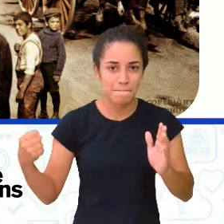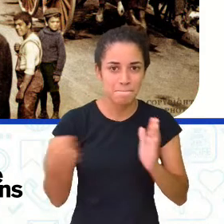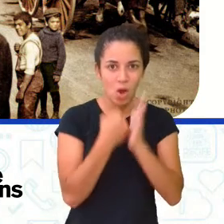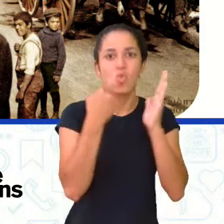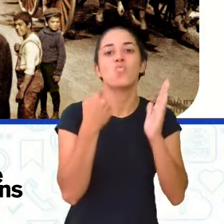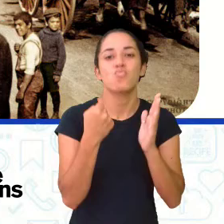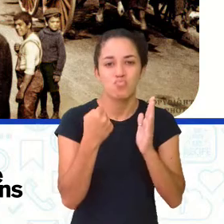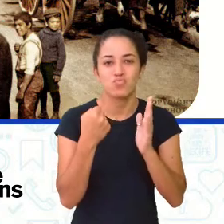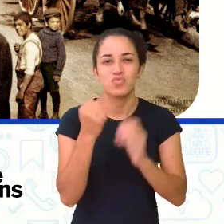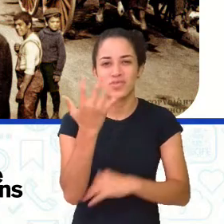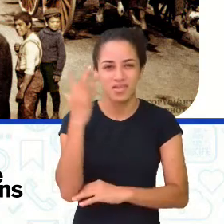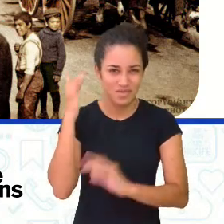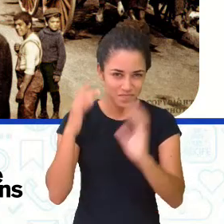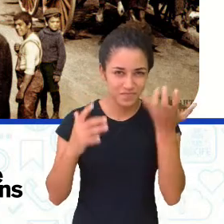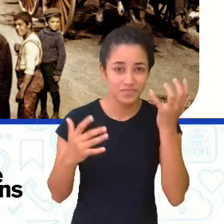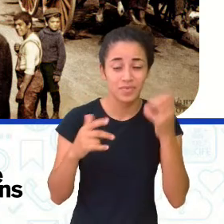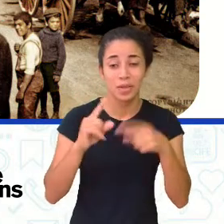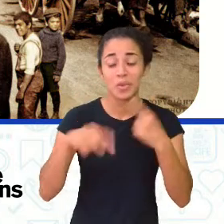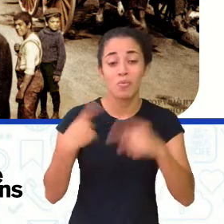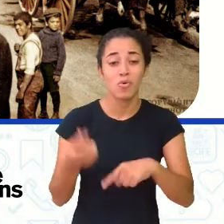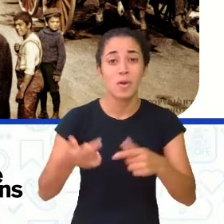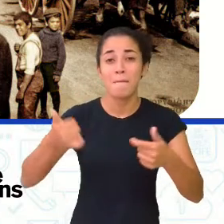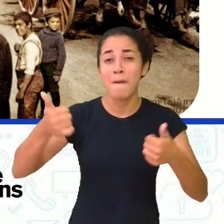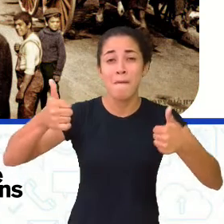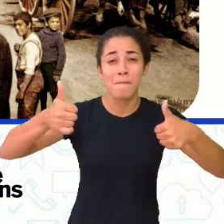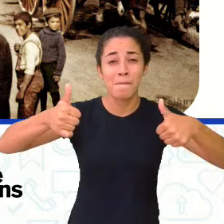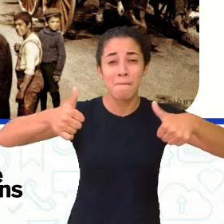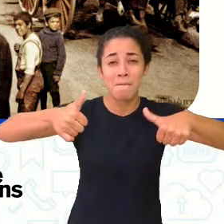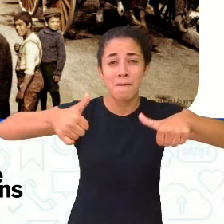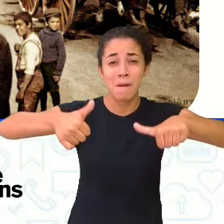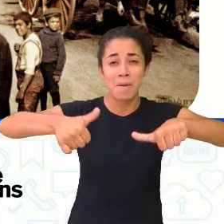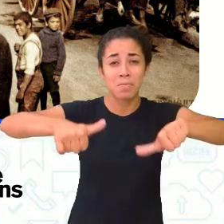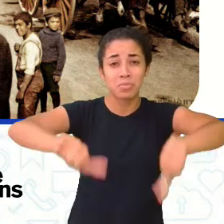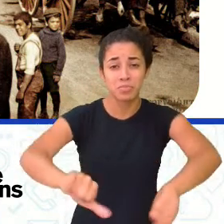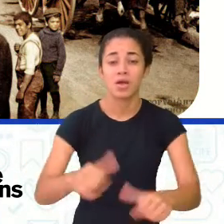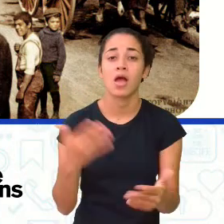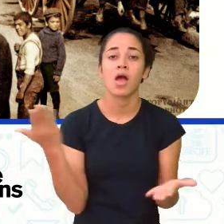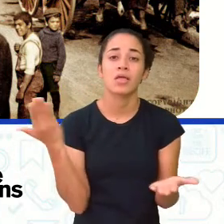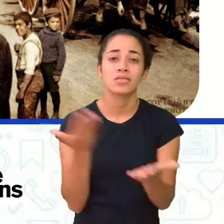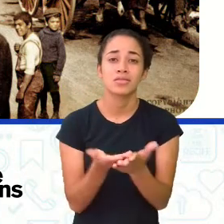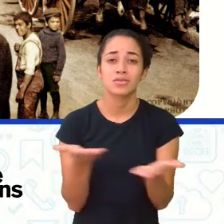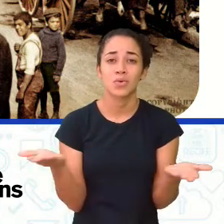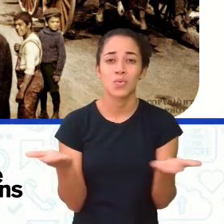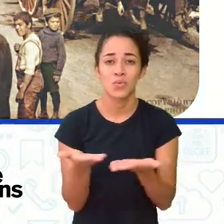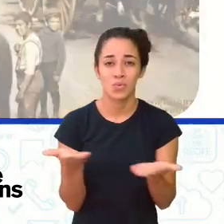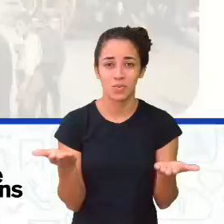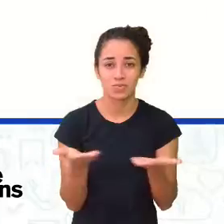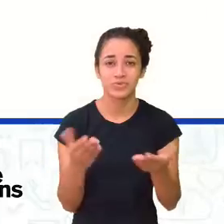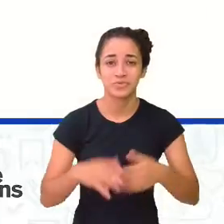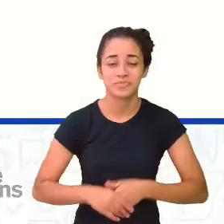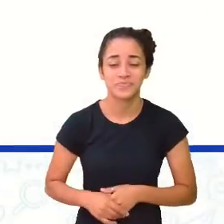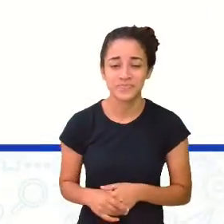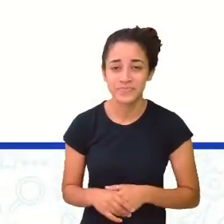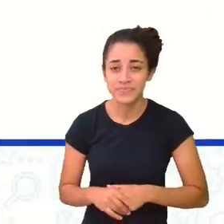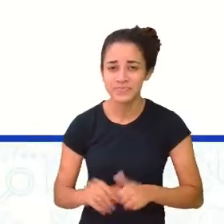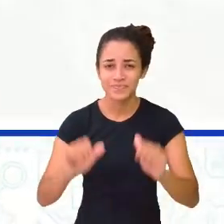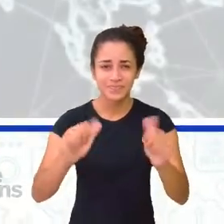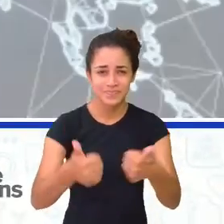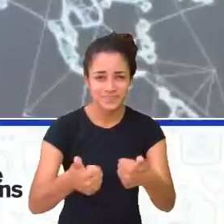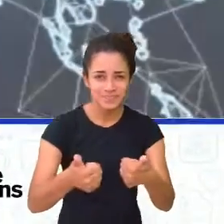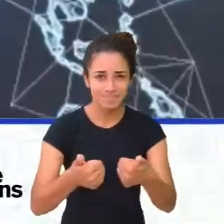E isso foi se intensificando ao longo dos anos até chegar ao nosso recorte atual. Beleza,